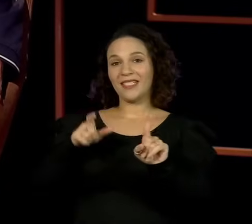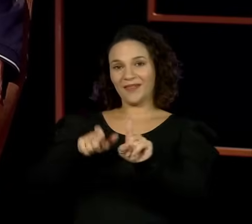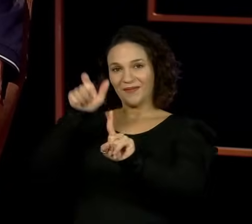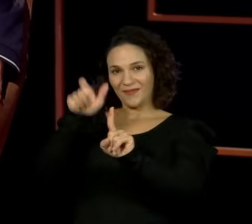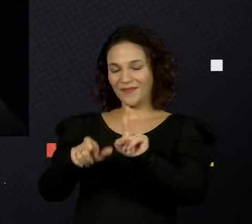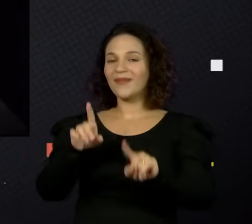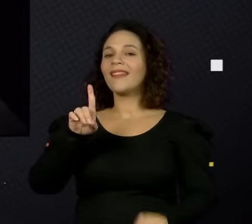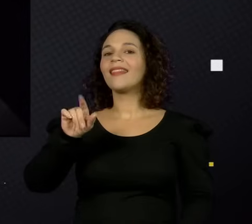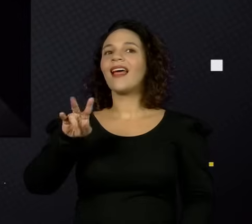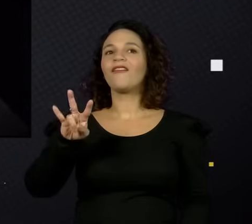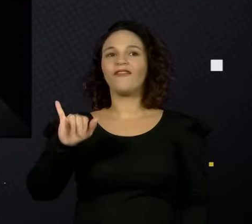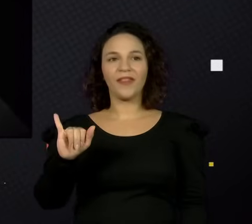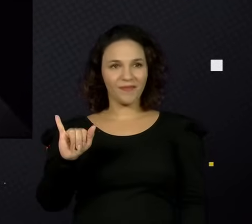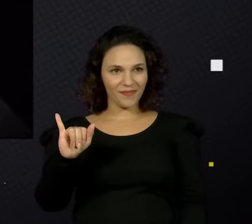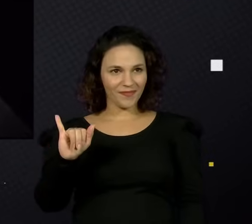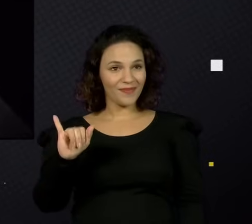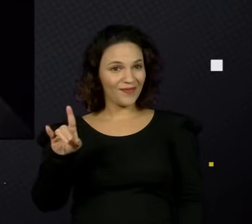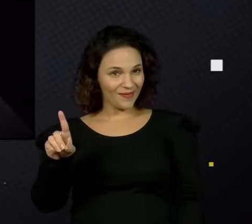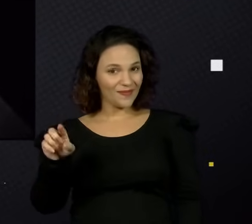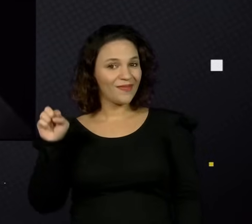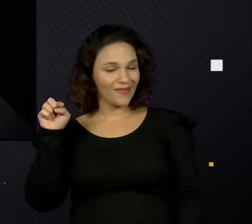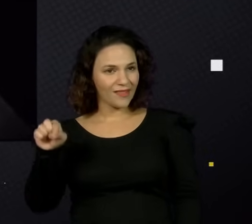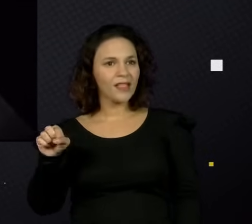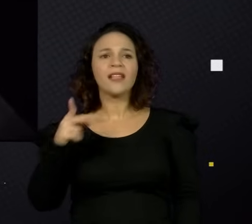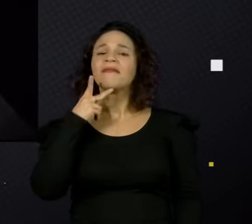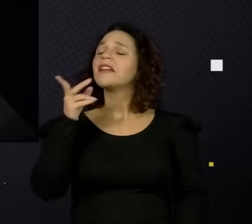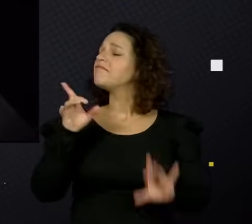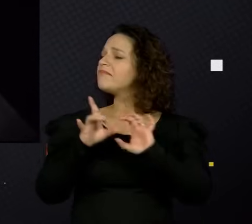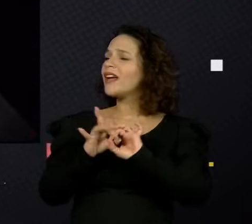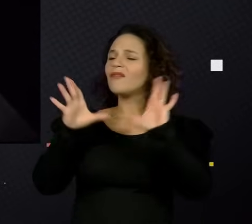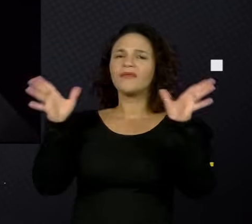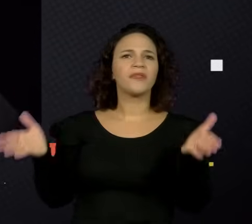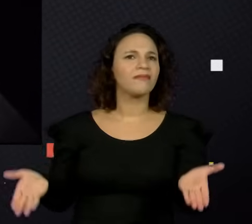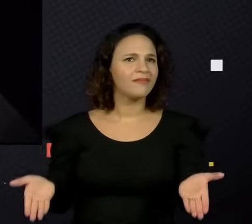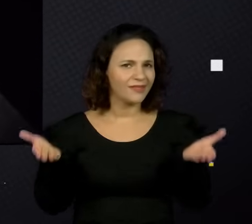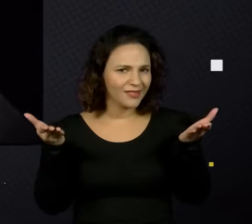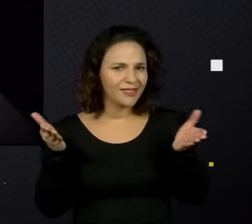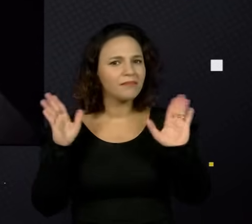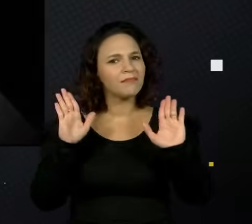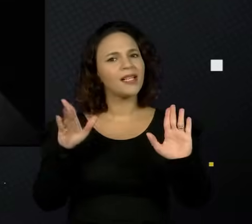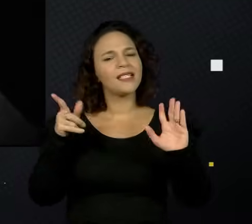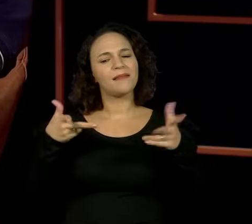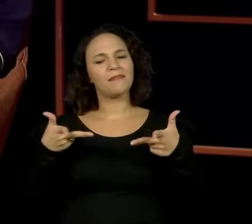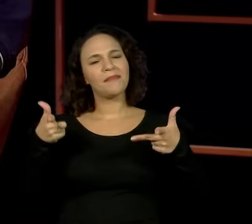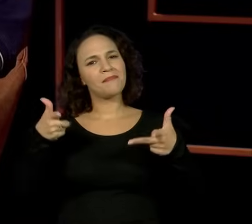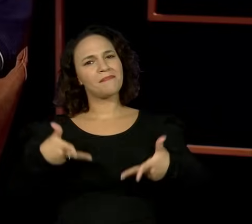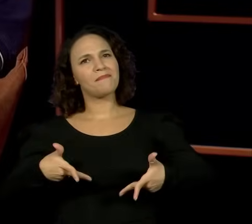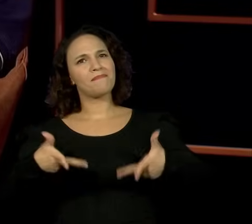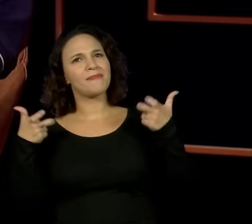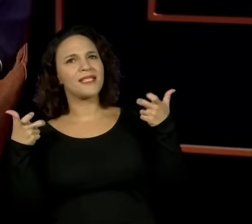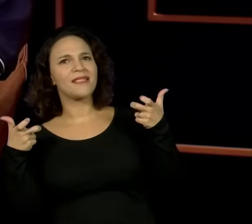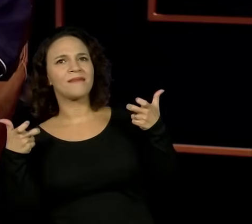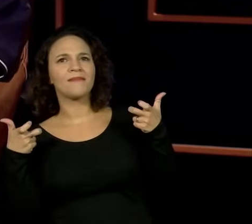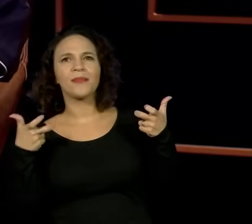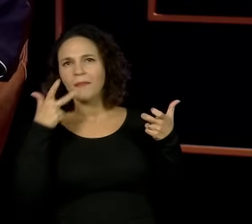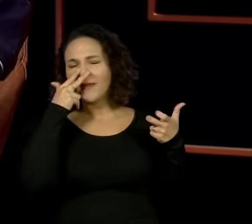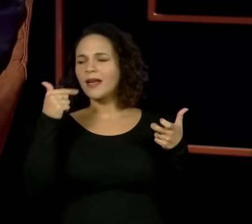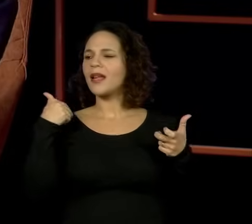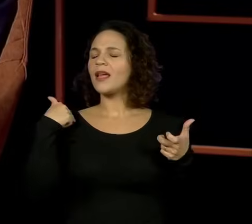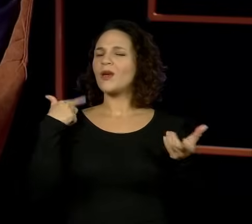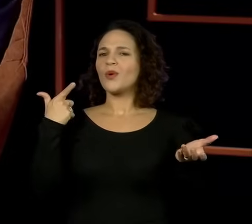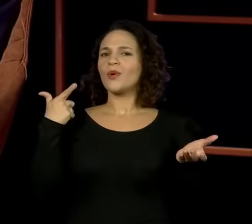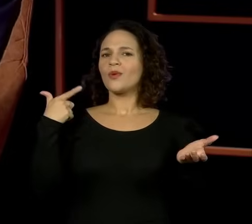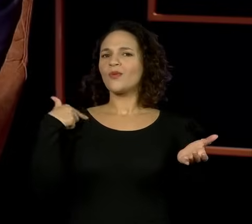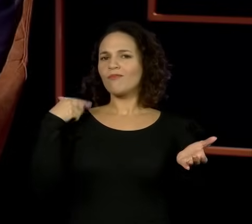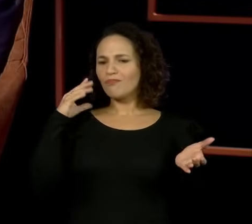Grimberg. E ele me deixava à vontade. Mas já percebia que o que eu ia falar